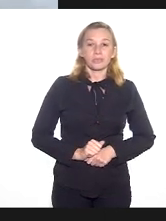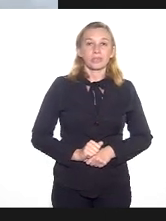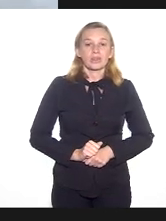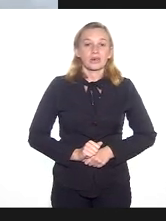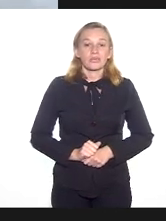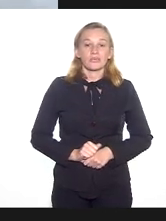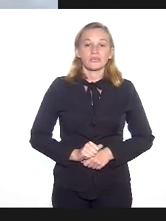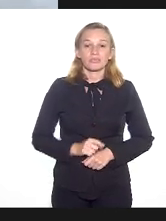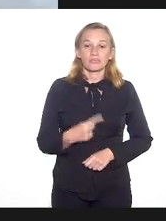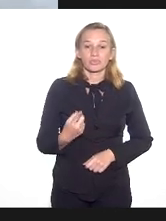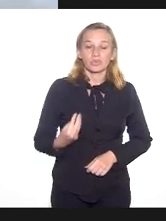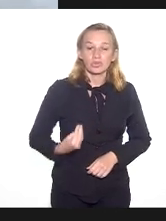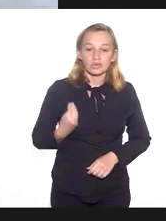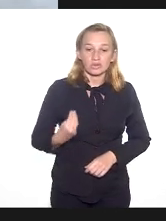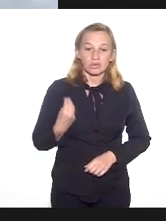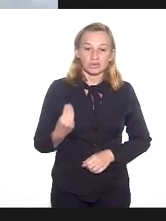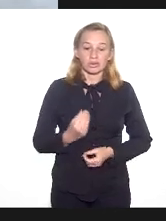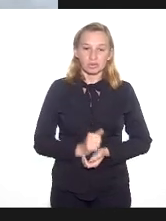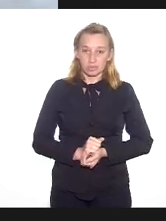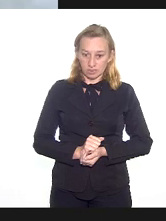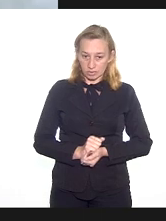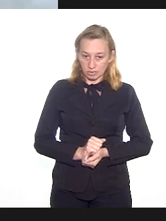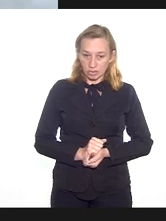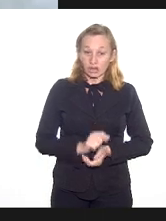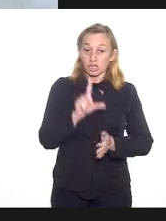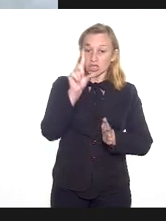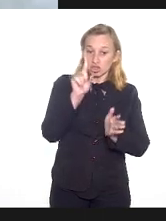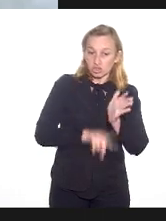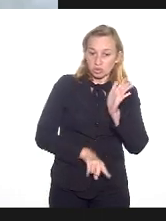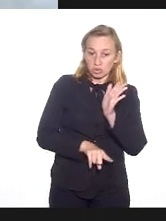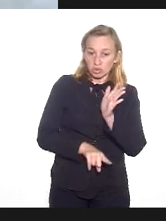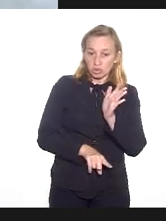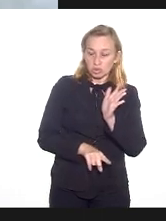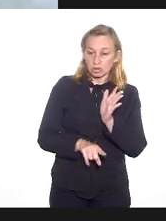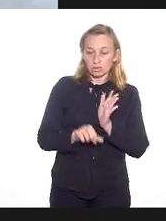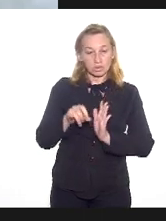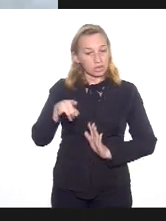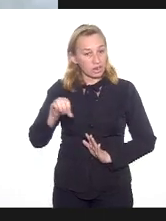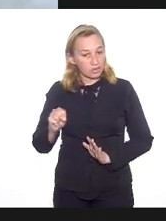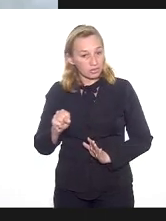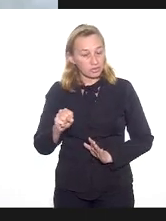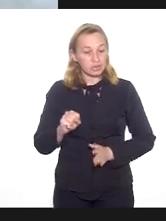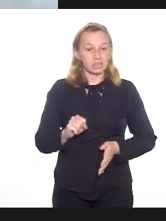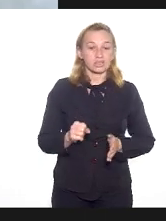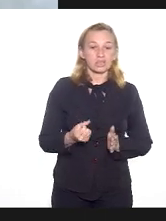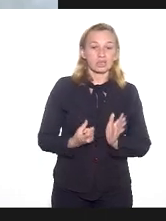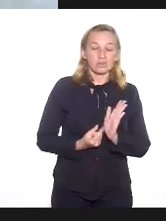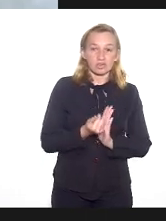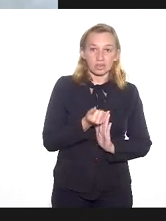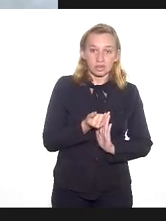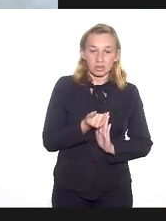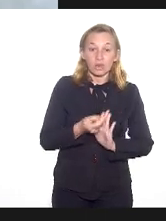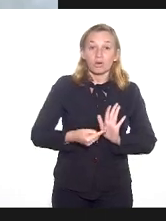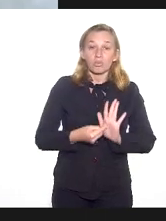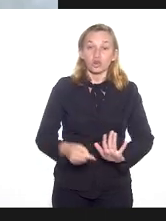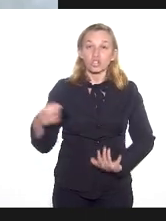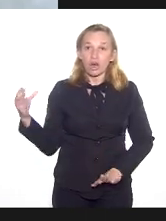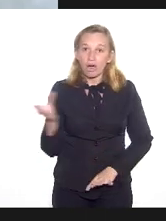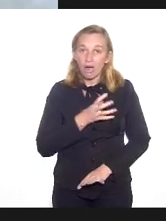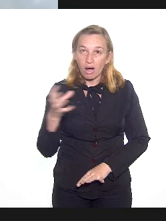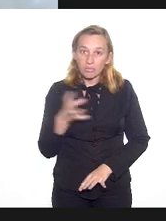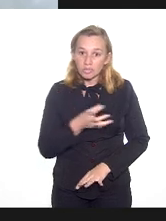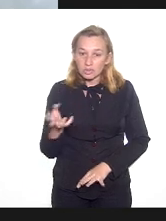não vivemos em devaneios e sendo premente à redução dos déficits atuariais e financeiros, aponta-se urgentemente